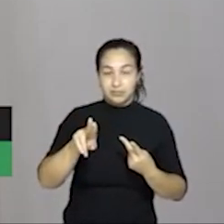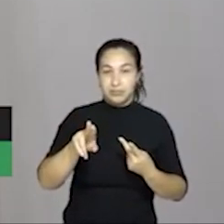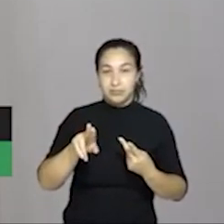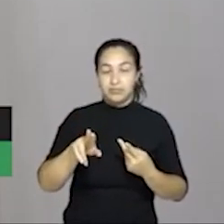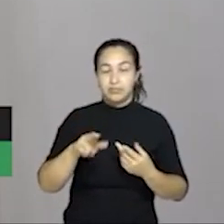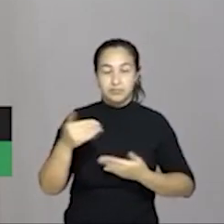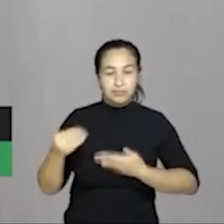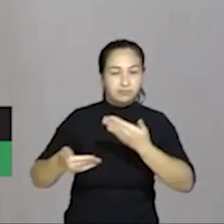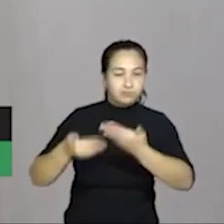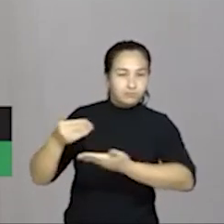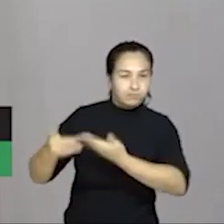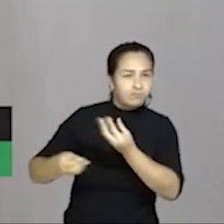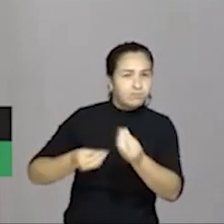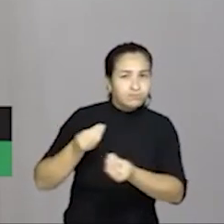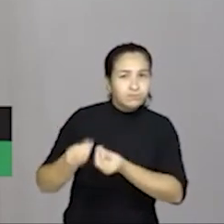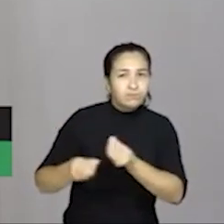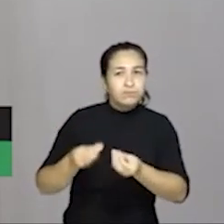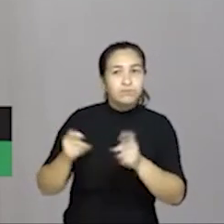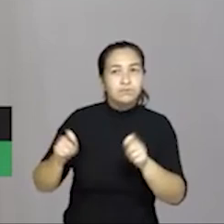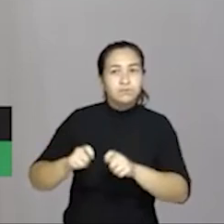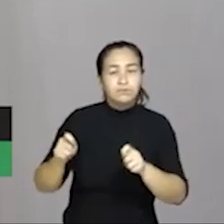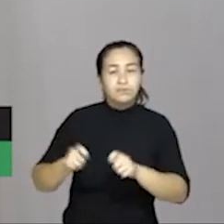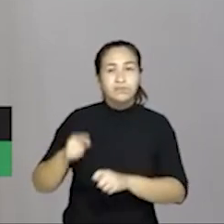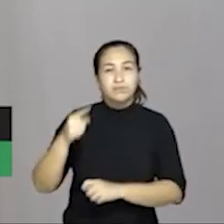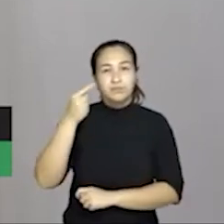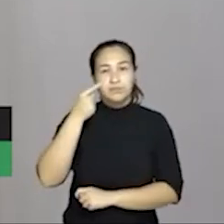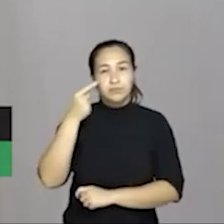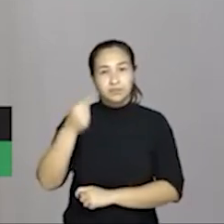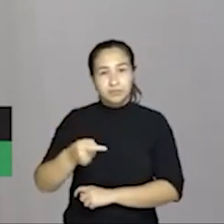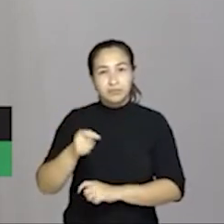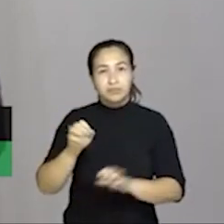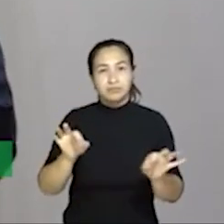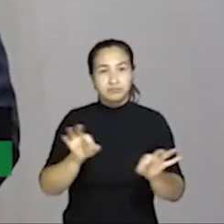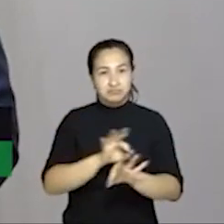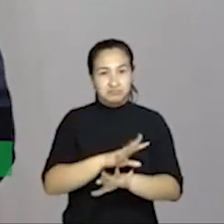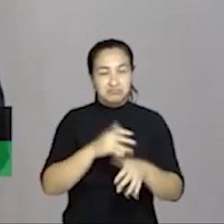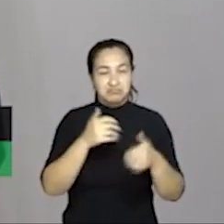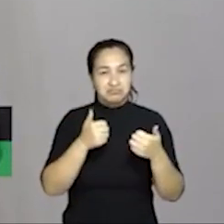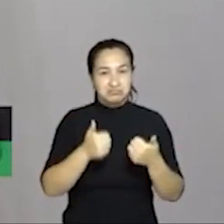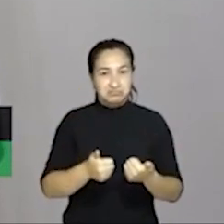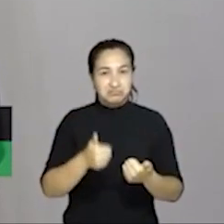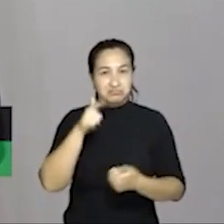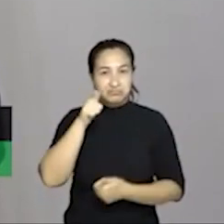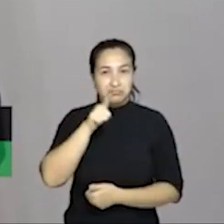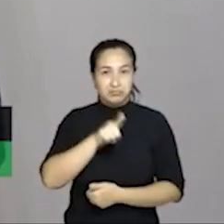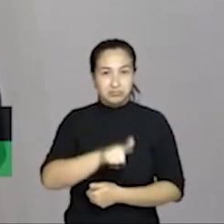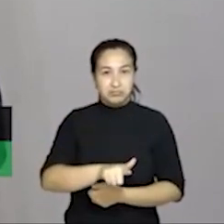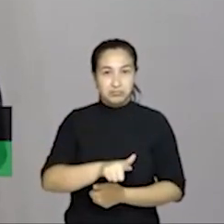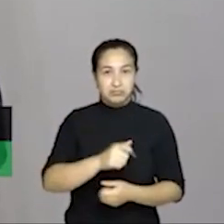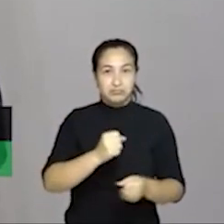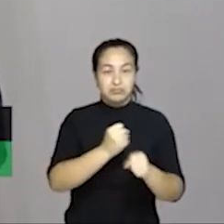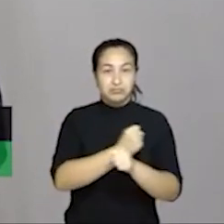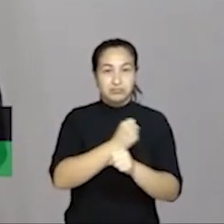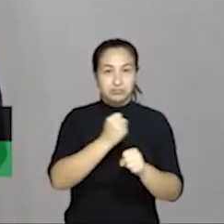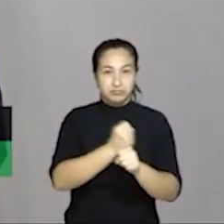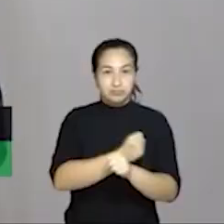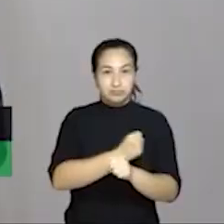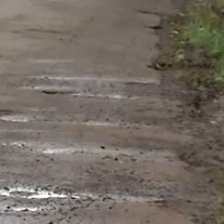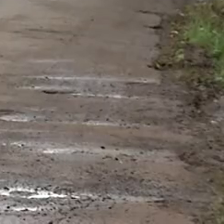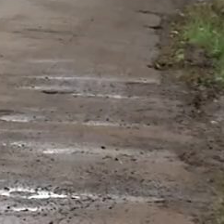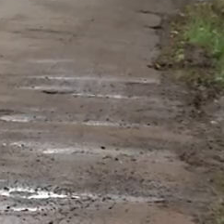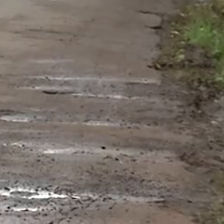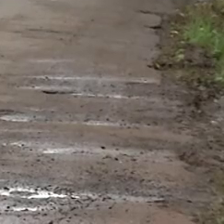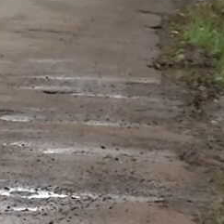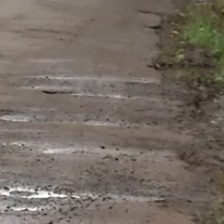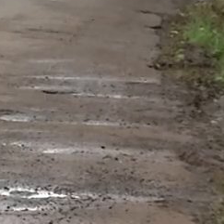para que de fato isso se concretize e a gente tem então a construção dessas terceiras